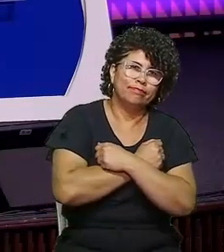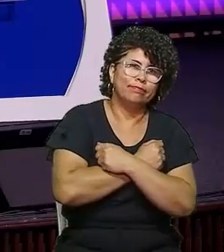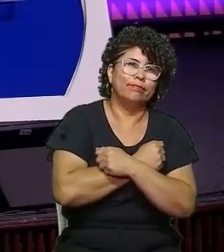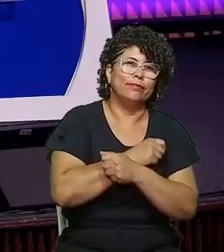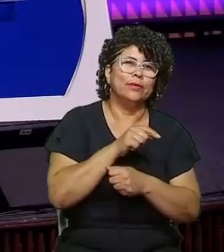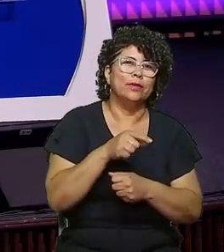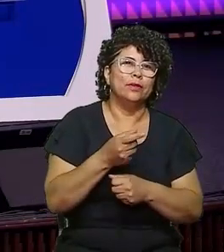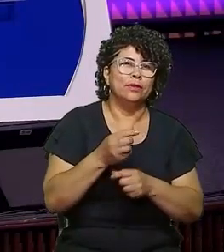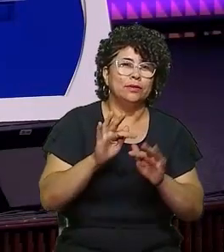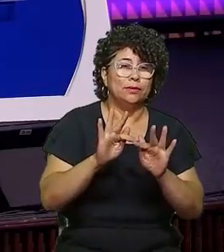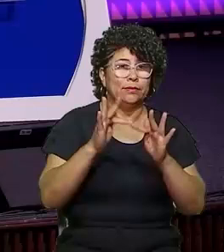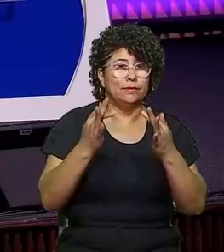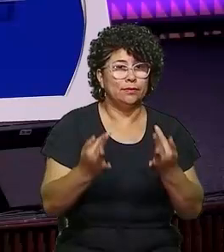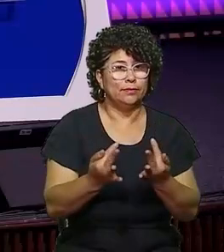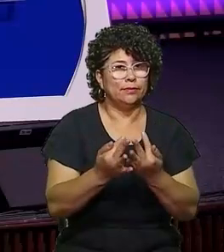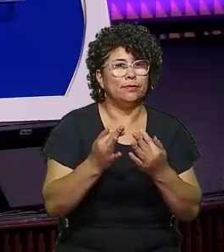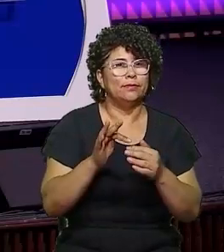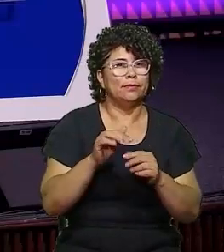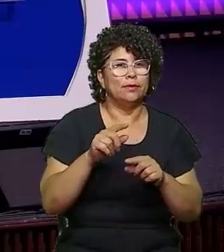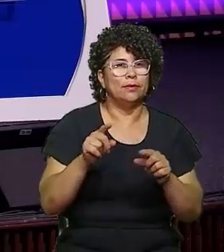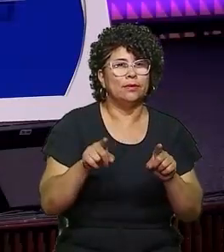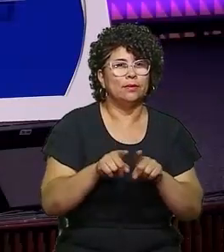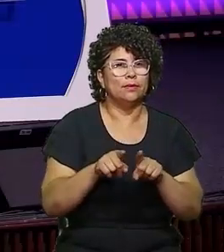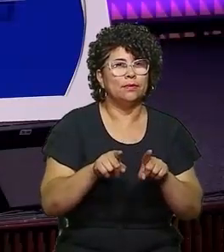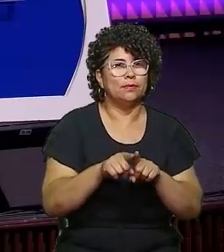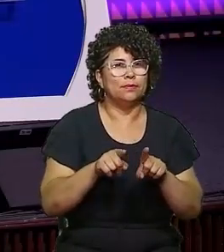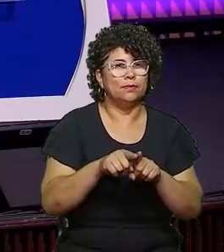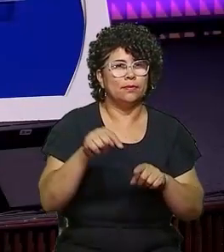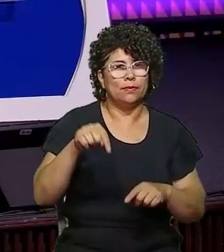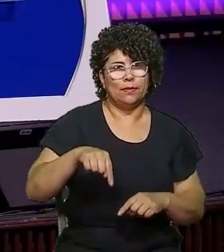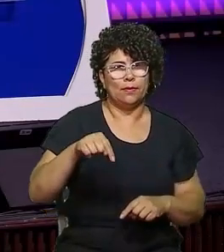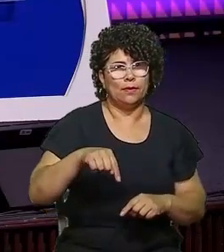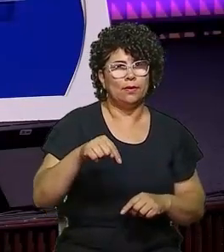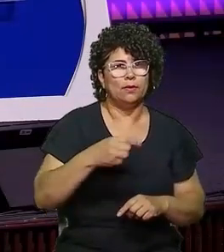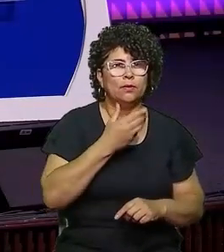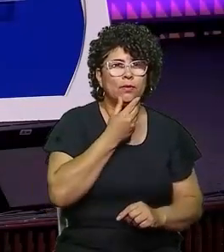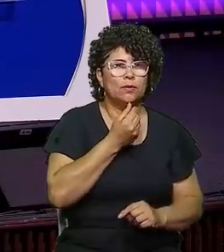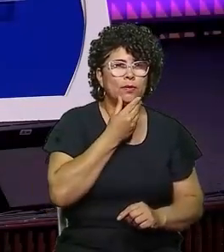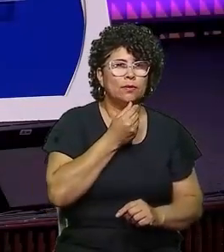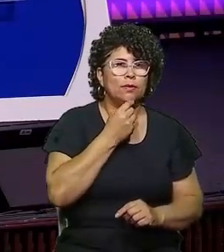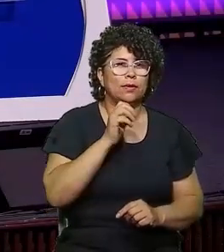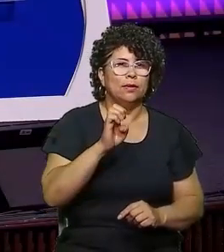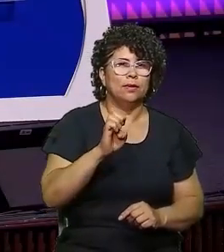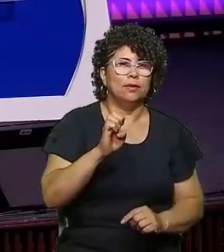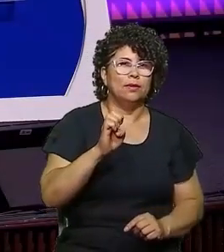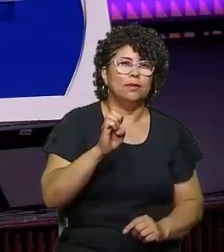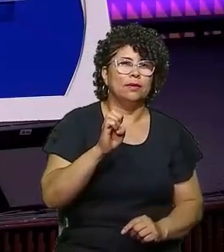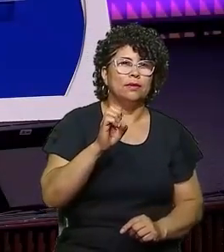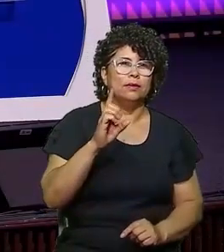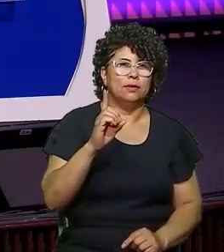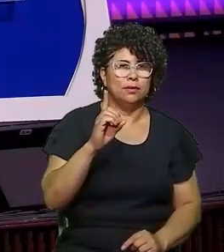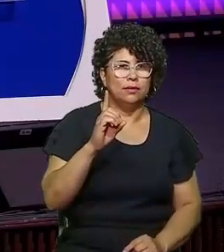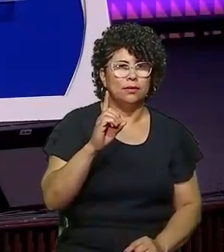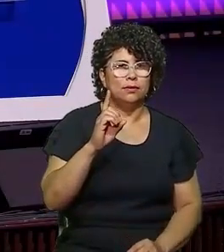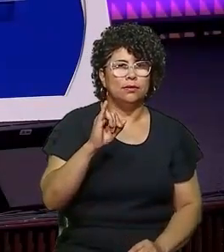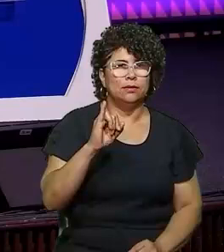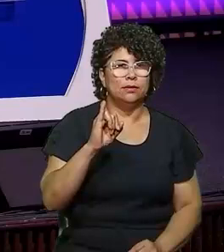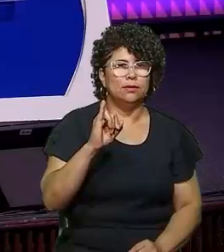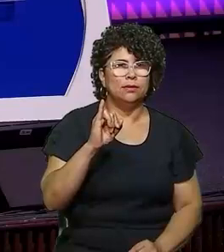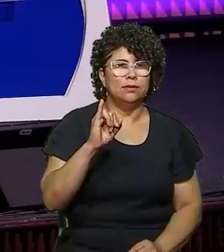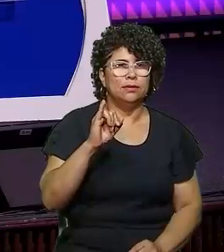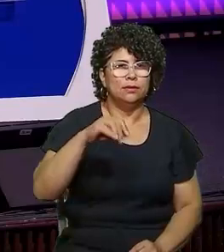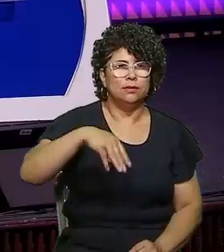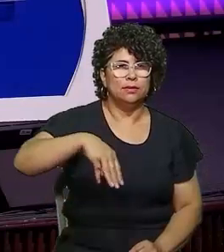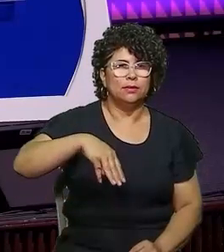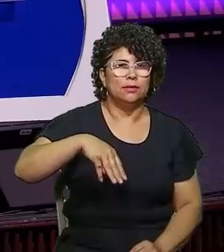família Drummond. Eu estou aqui com Edmilson Caminha, estamos com ele aqui, um grande, né, pensador,